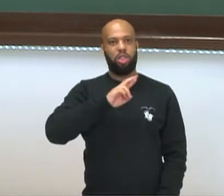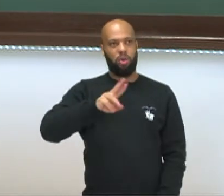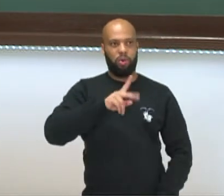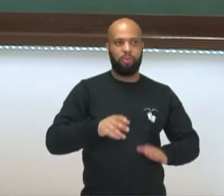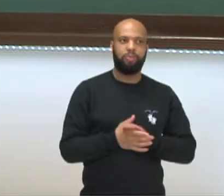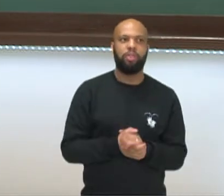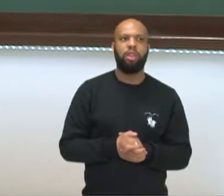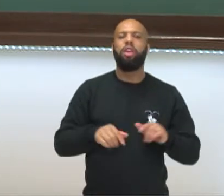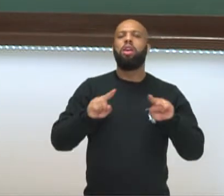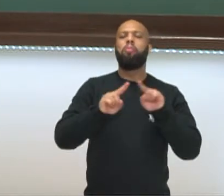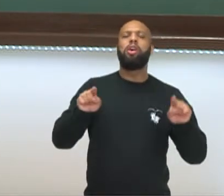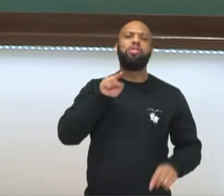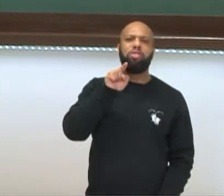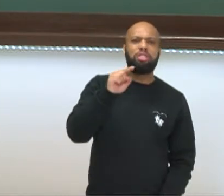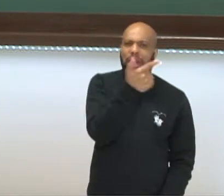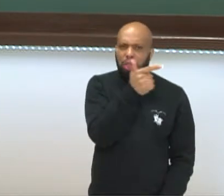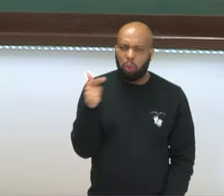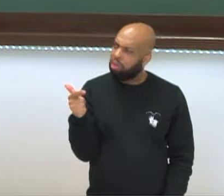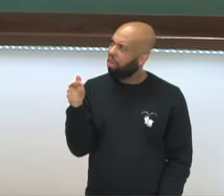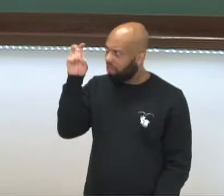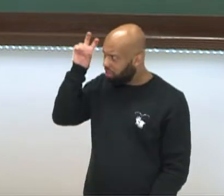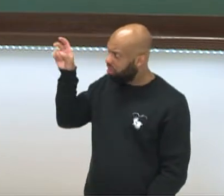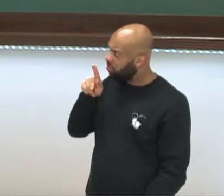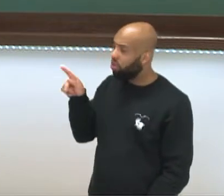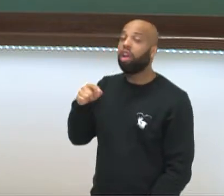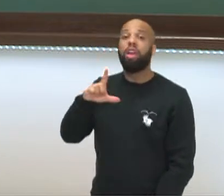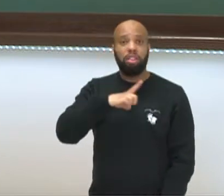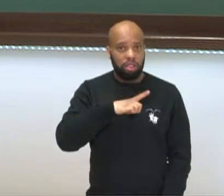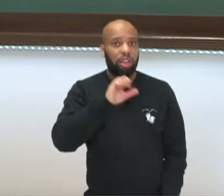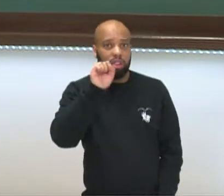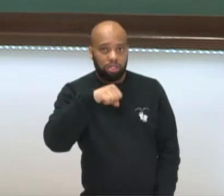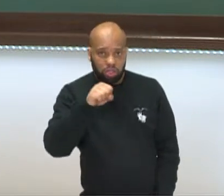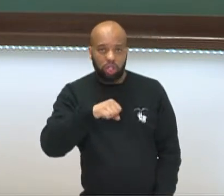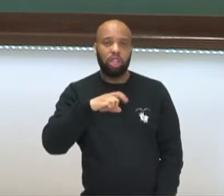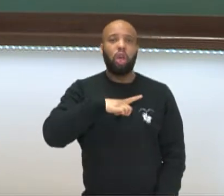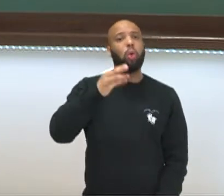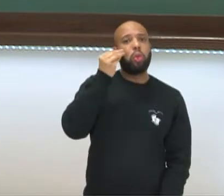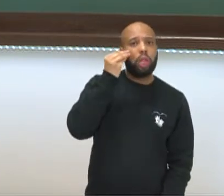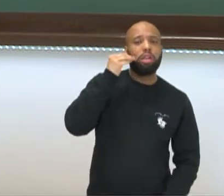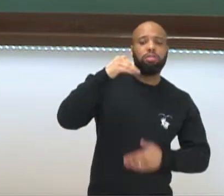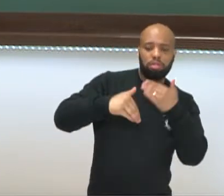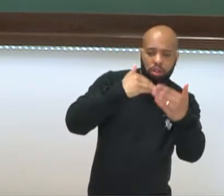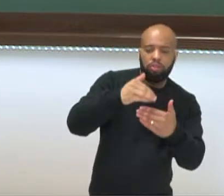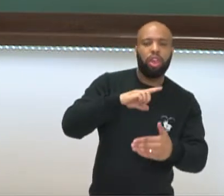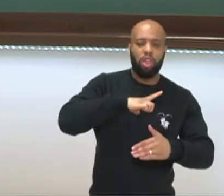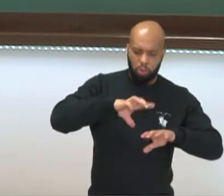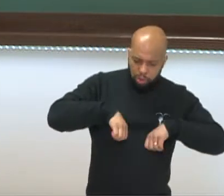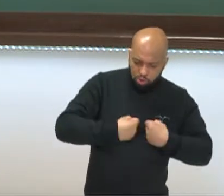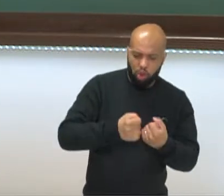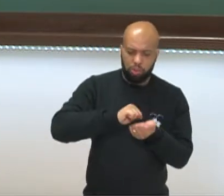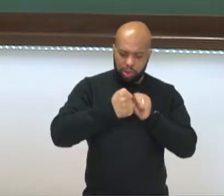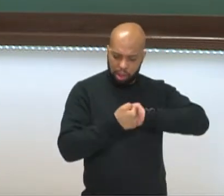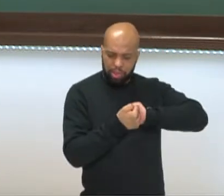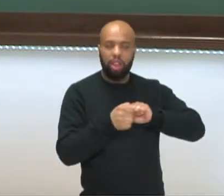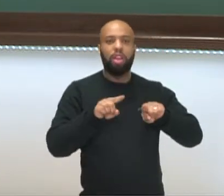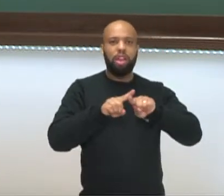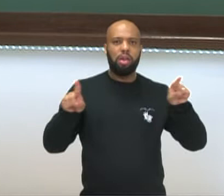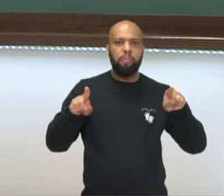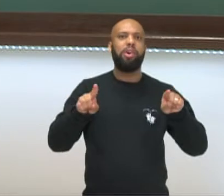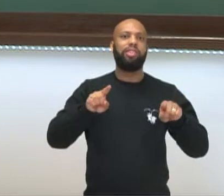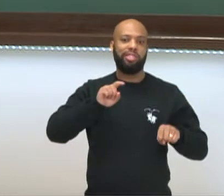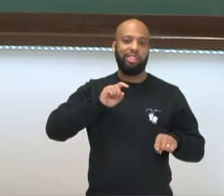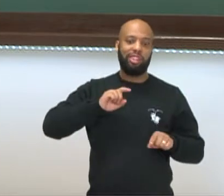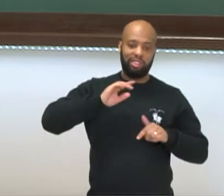aí você não tem essa inteligência? Eu tenho também. Eu tento desenvolver, eu tento me adaptar, mas ela não é